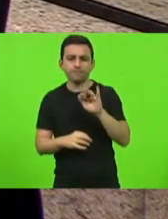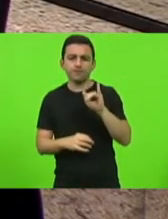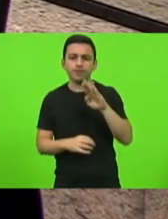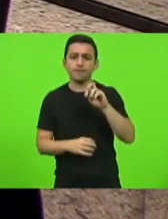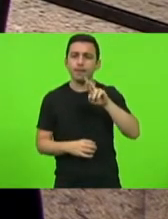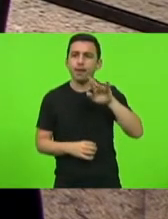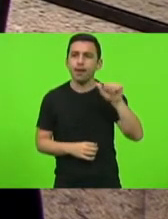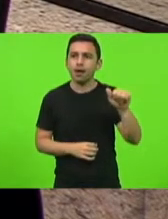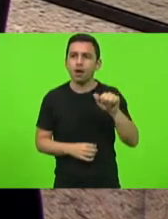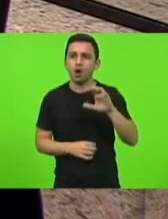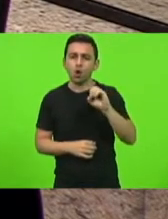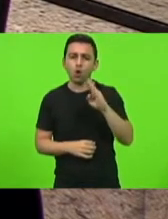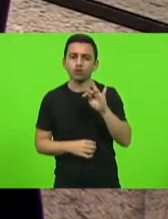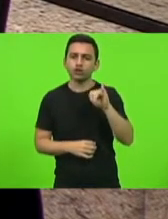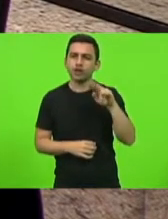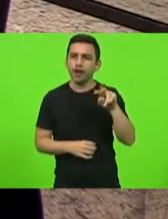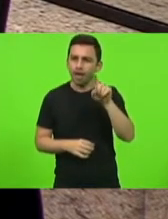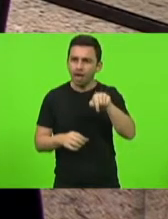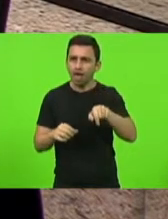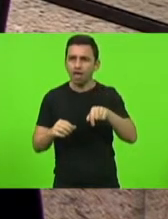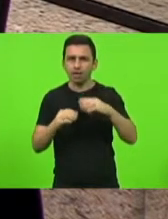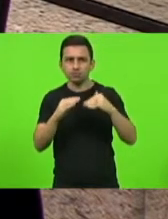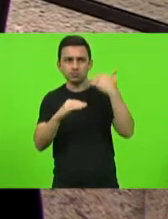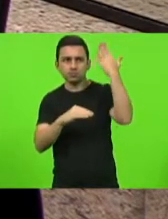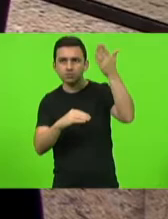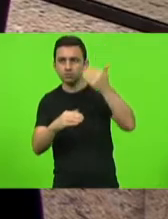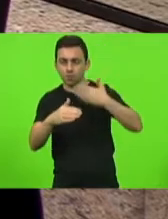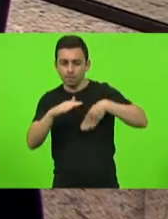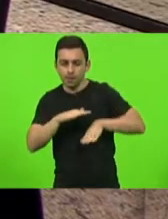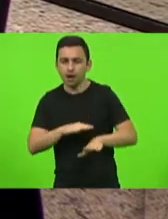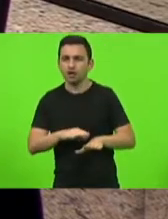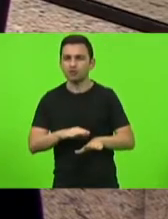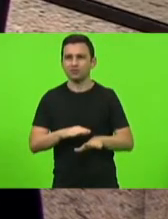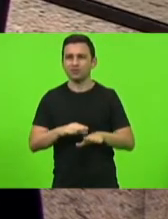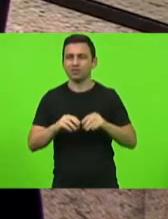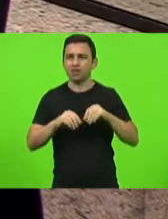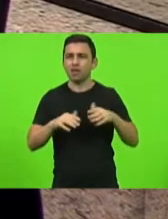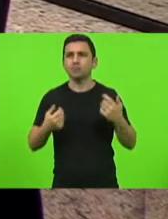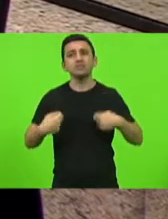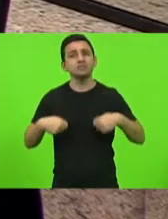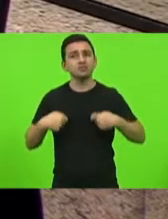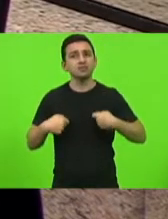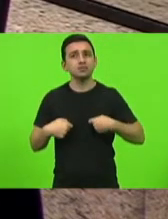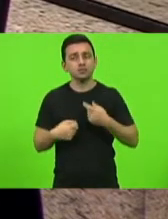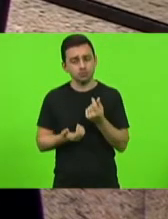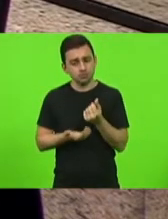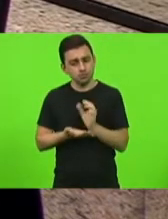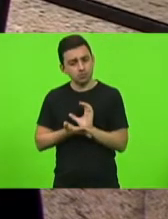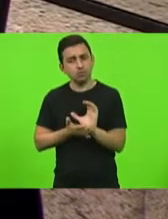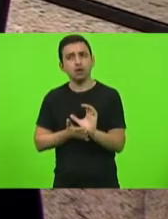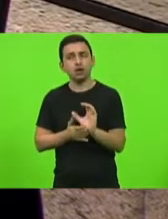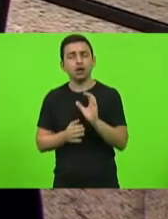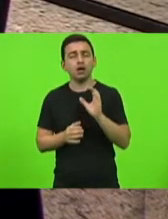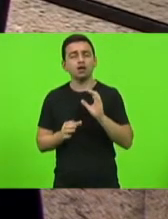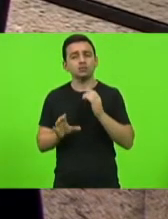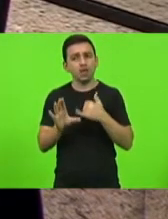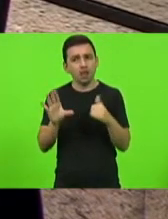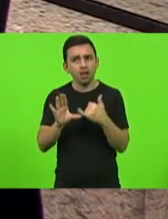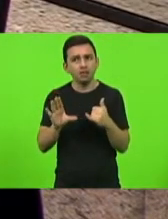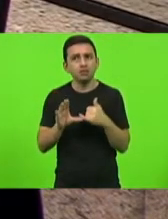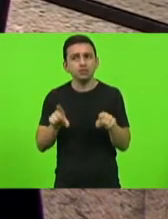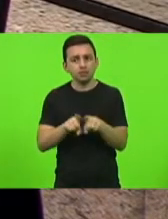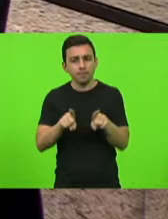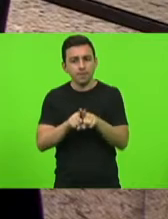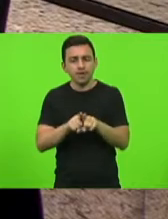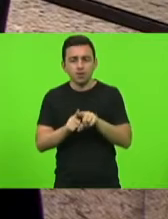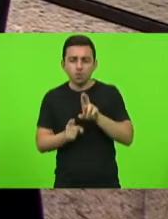os canais, se vão ser por vias aéreas, subterrâneas. Então, é imprescindível o investimento da Celesc. E, terceiro, a